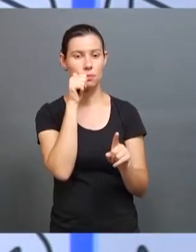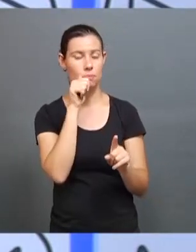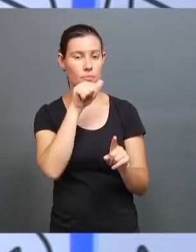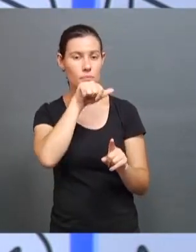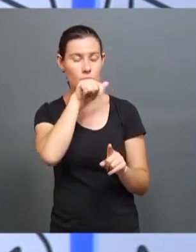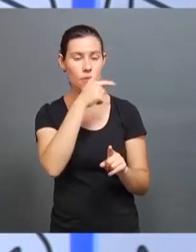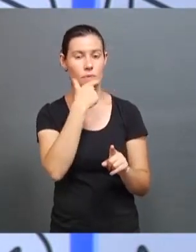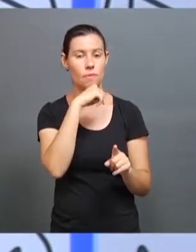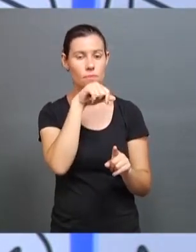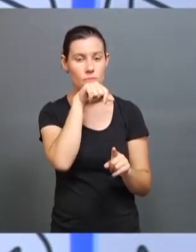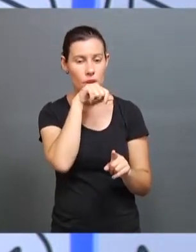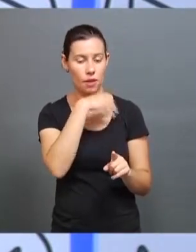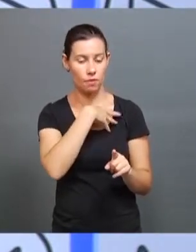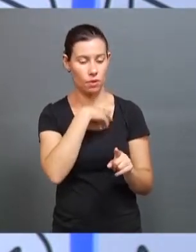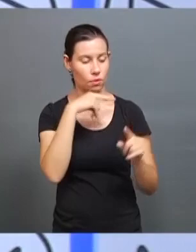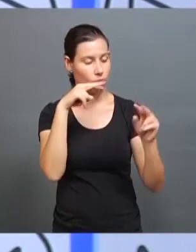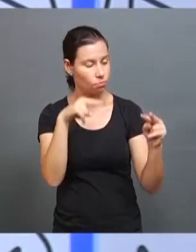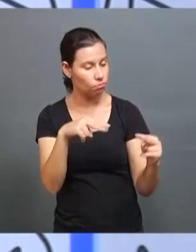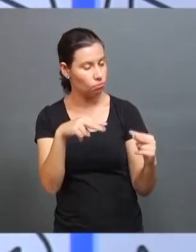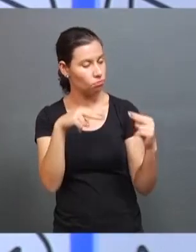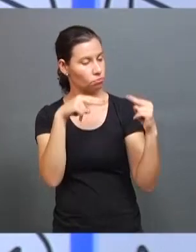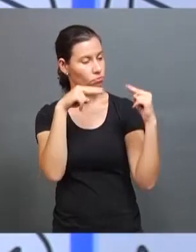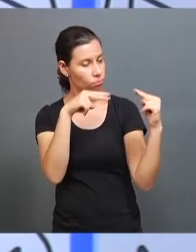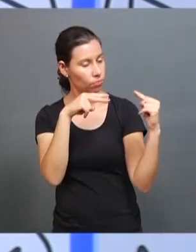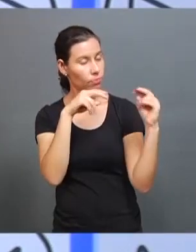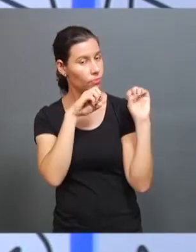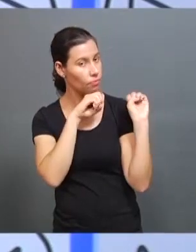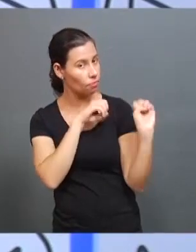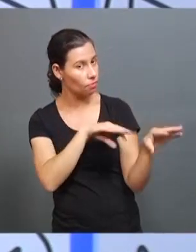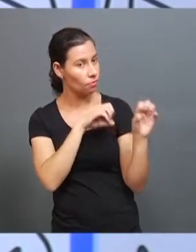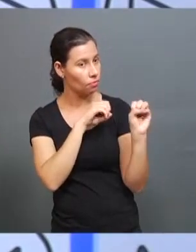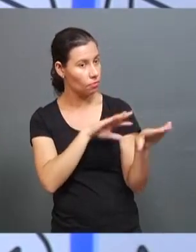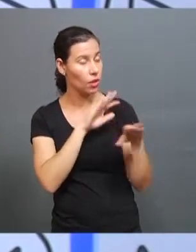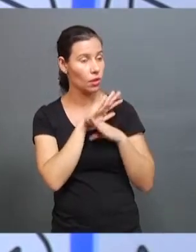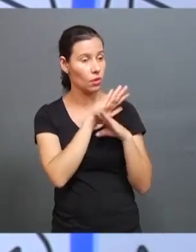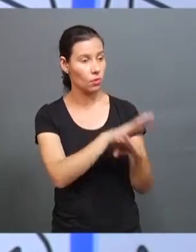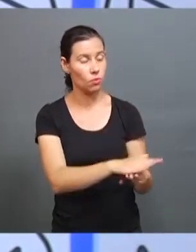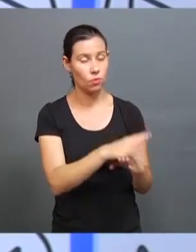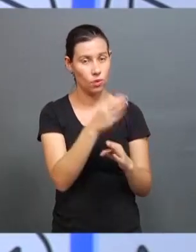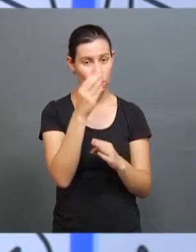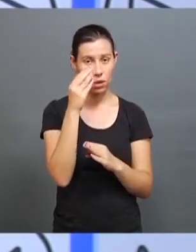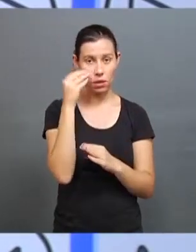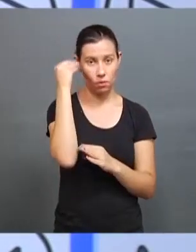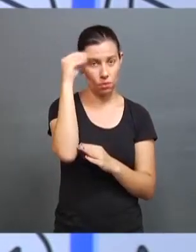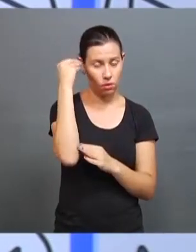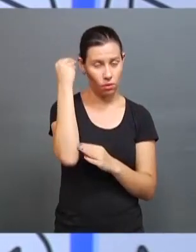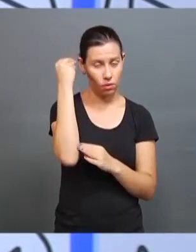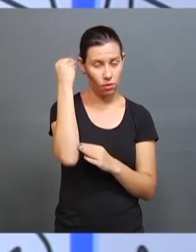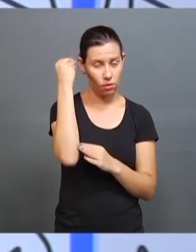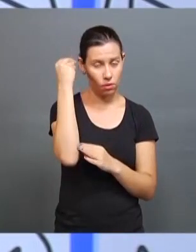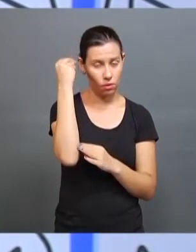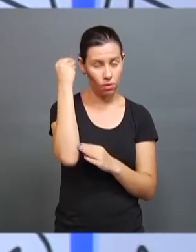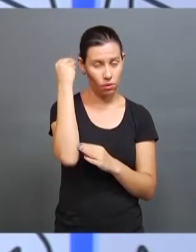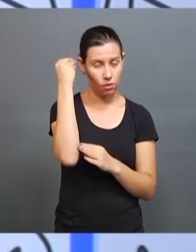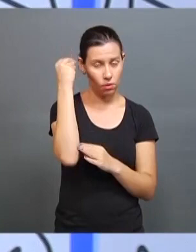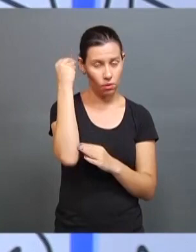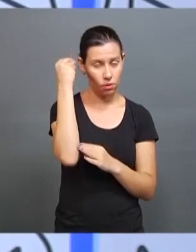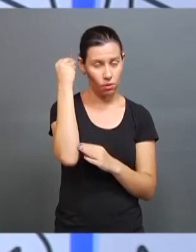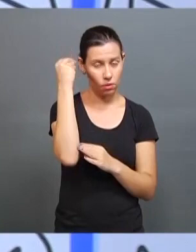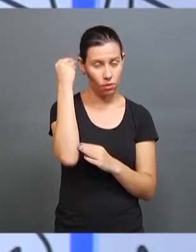atividade. Aquilo pode entrar como atividades de desenvolvimento, cognição, complementares, uhum.